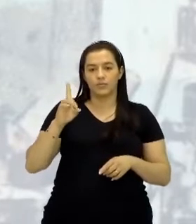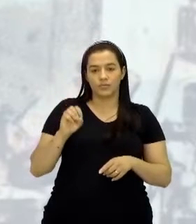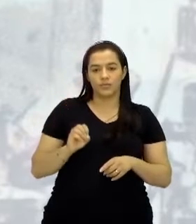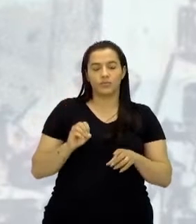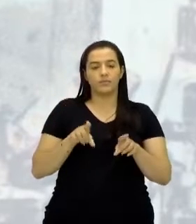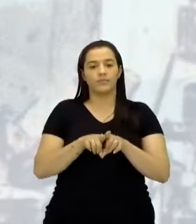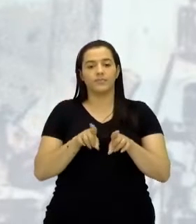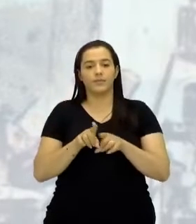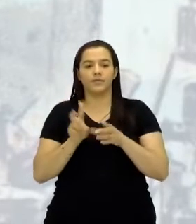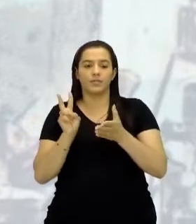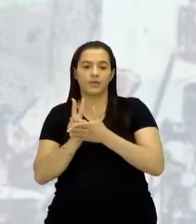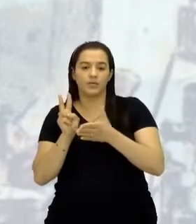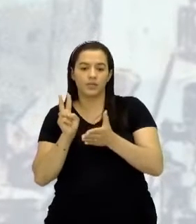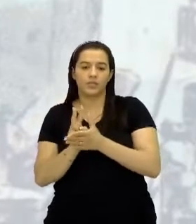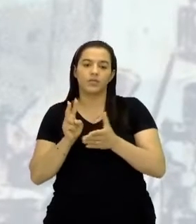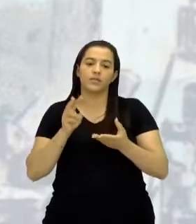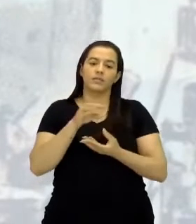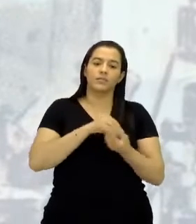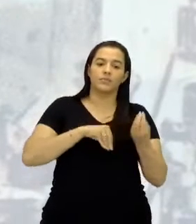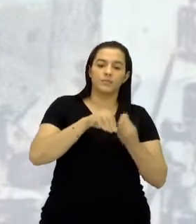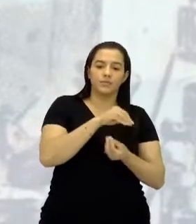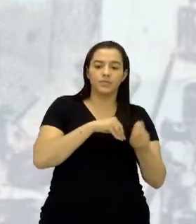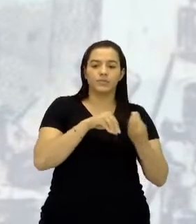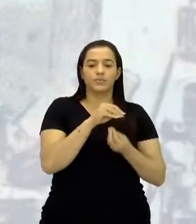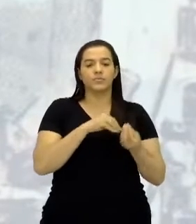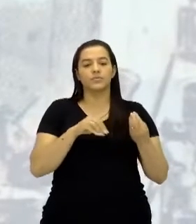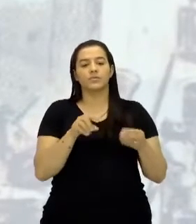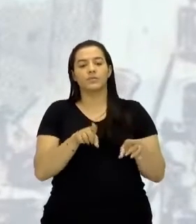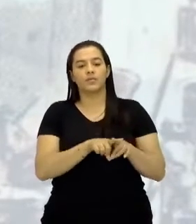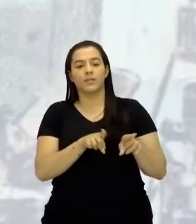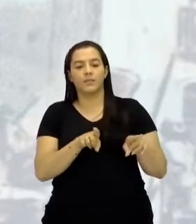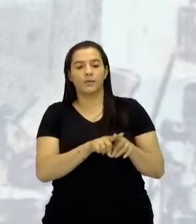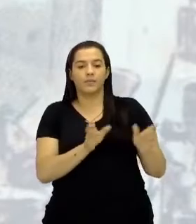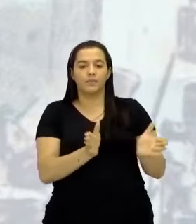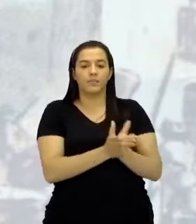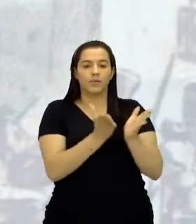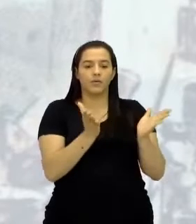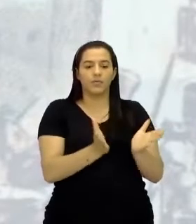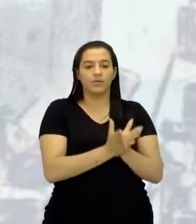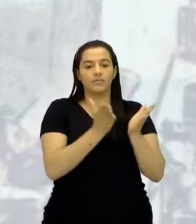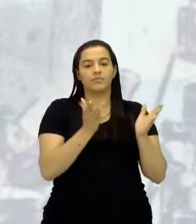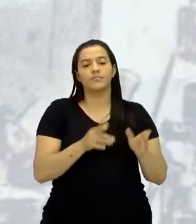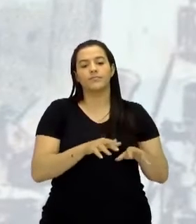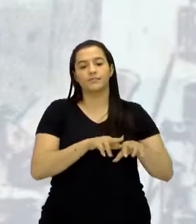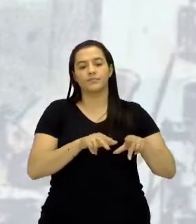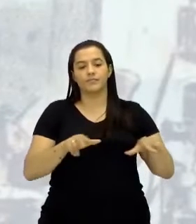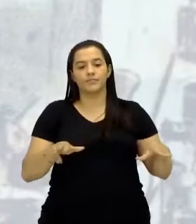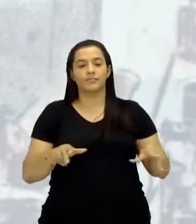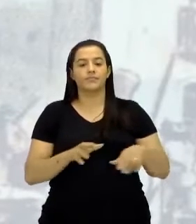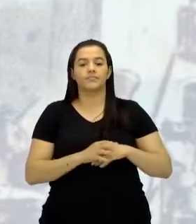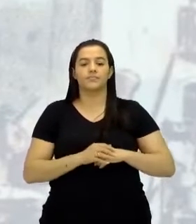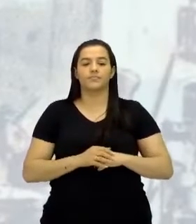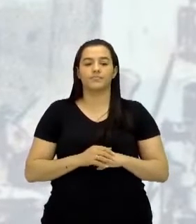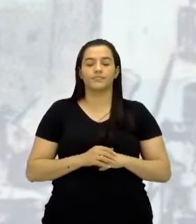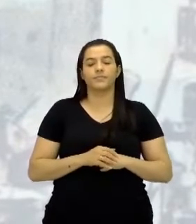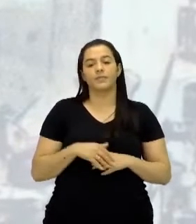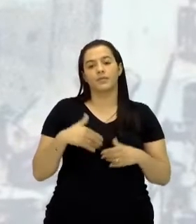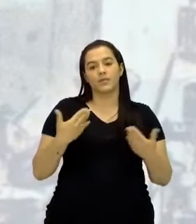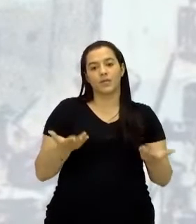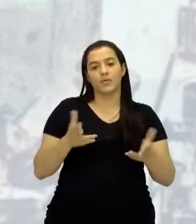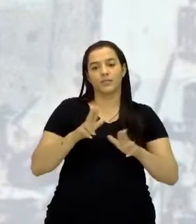Participaram índios, mestiços, pobres que viviam amontoados em cabanas de barro à beira dos rios. Por isso